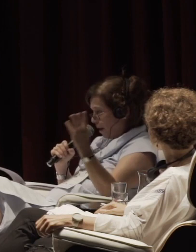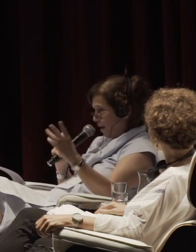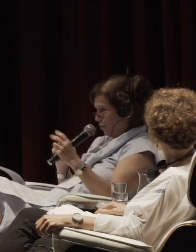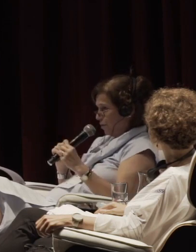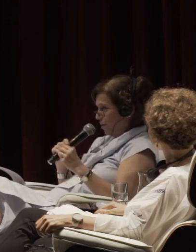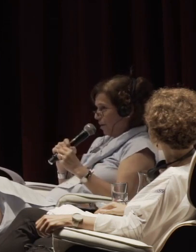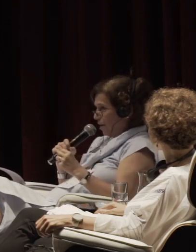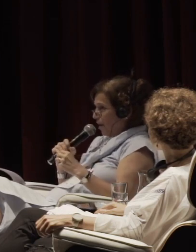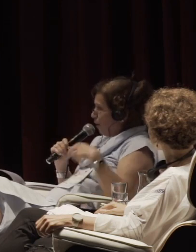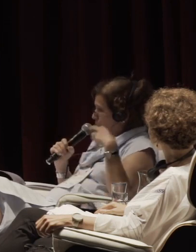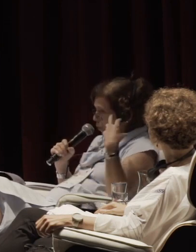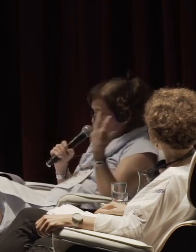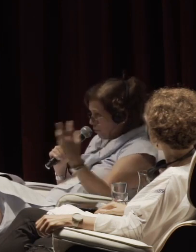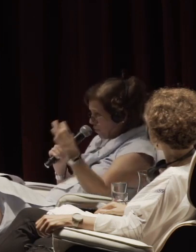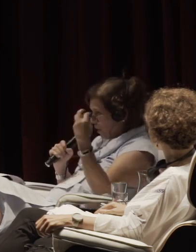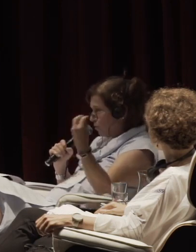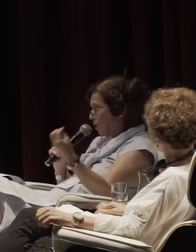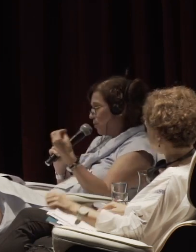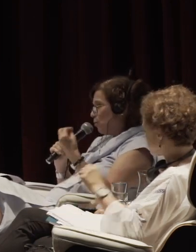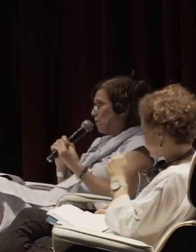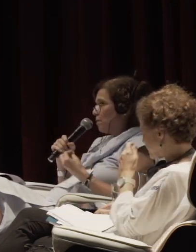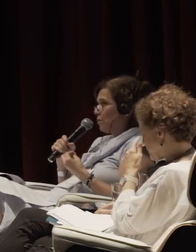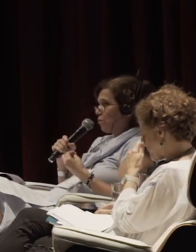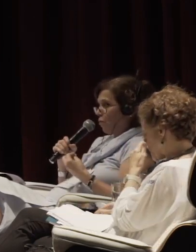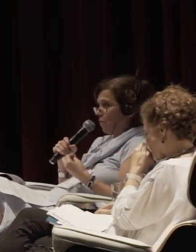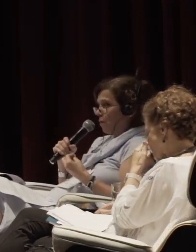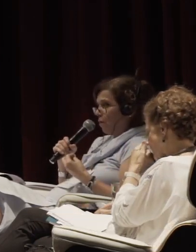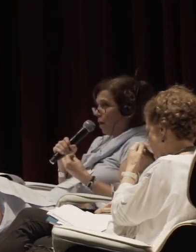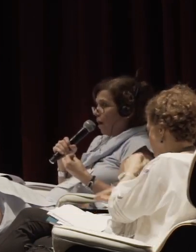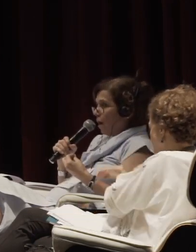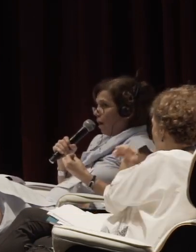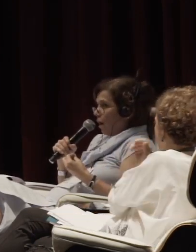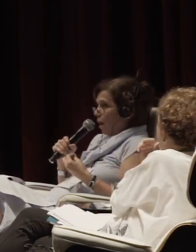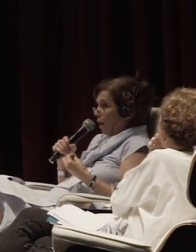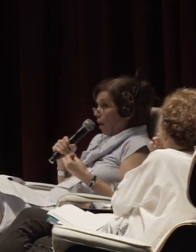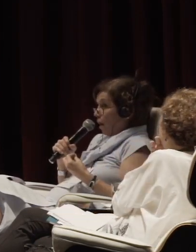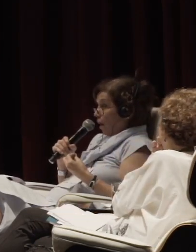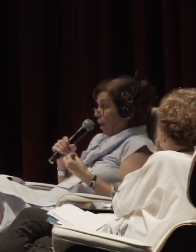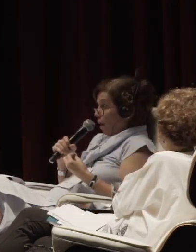vêm fazer parte, outros mediadores se somam.